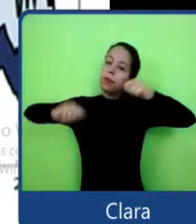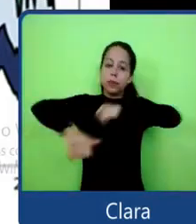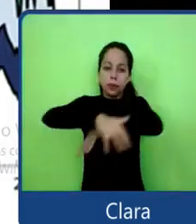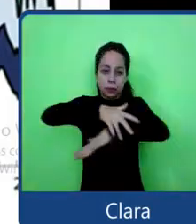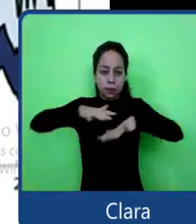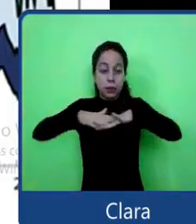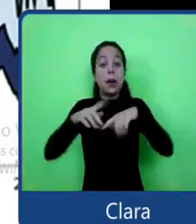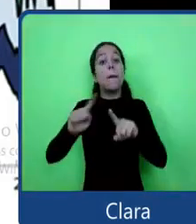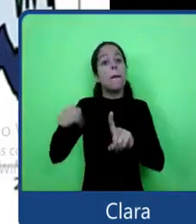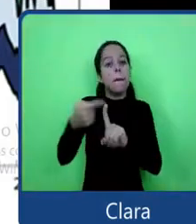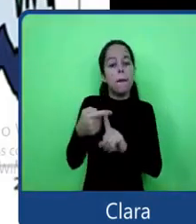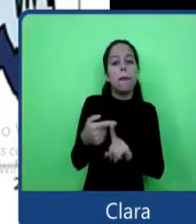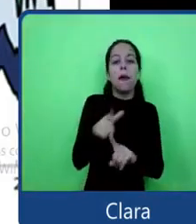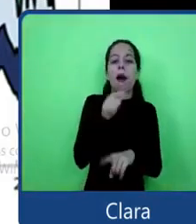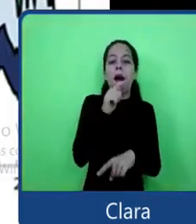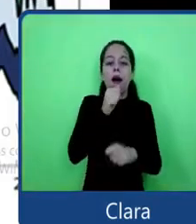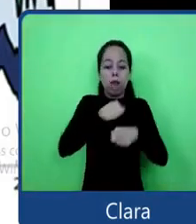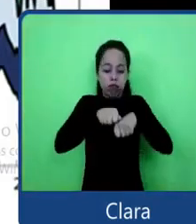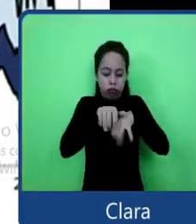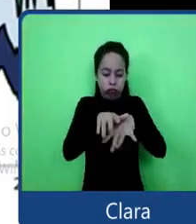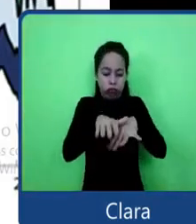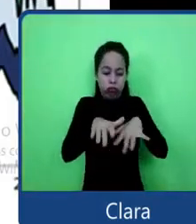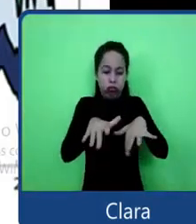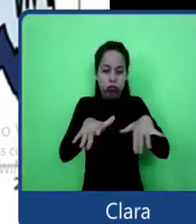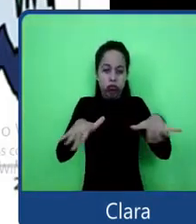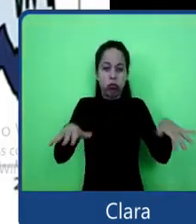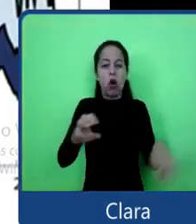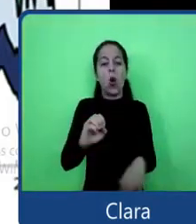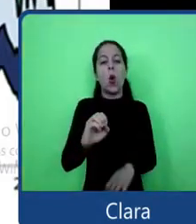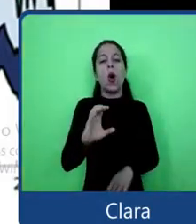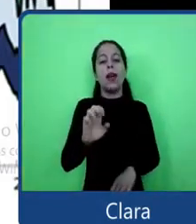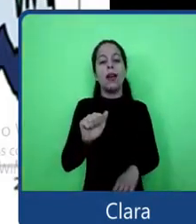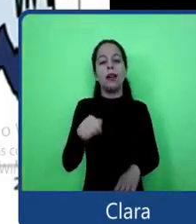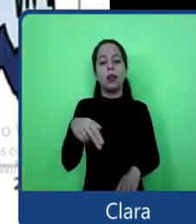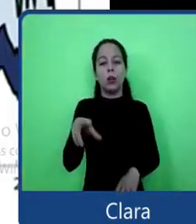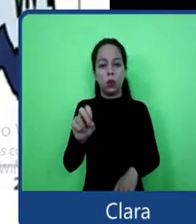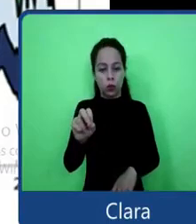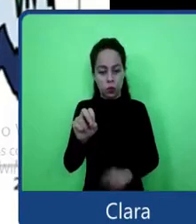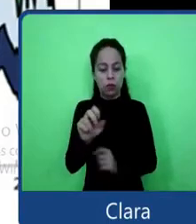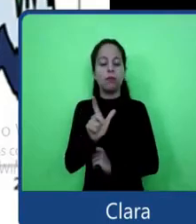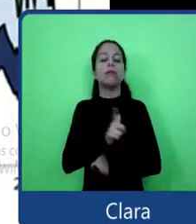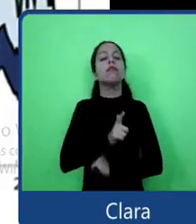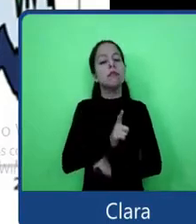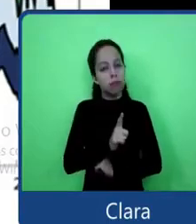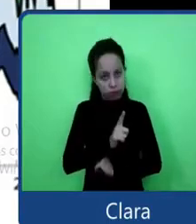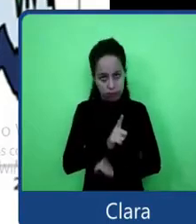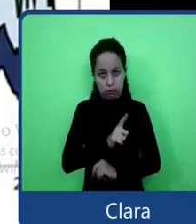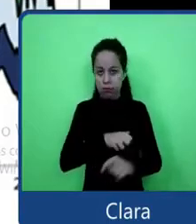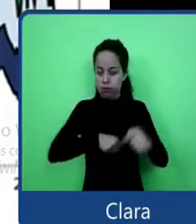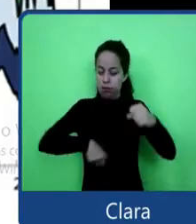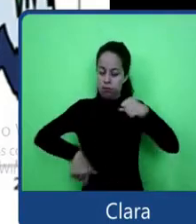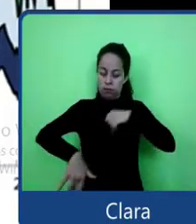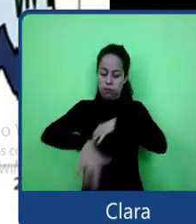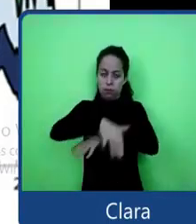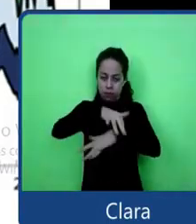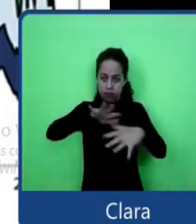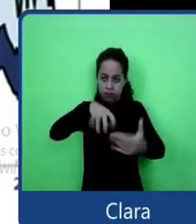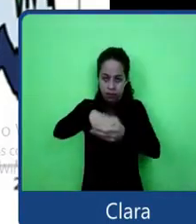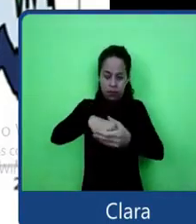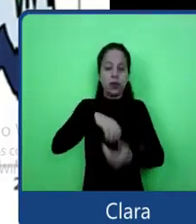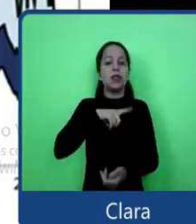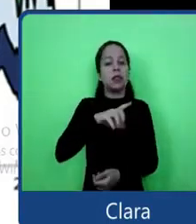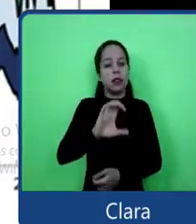um reservatório muito importante de carbono, e os oceanos estão, de certa forma, até